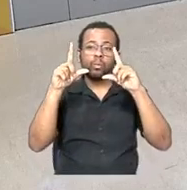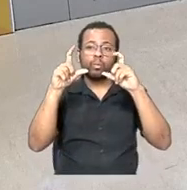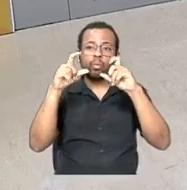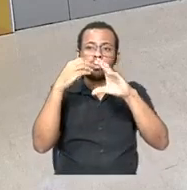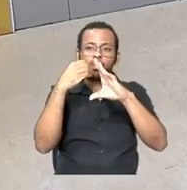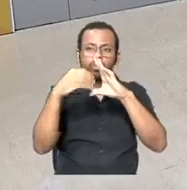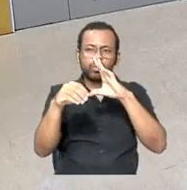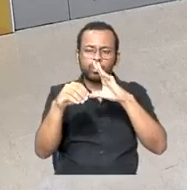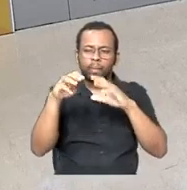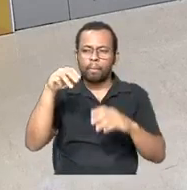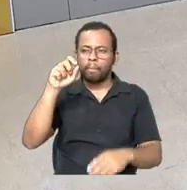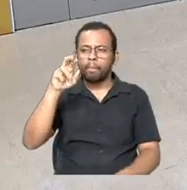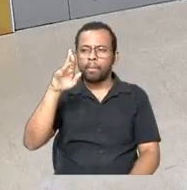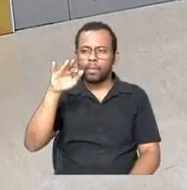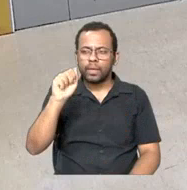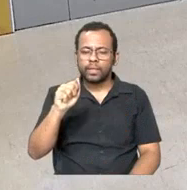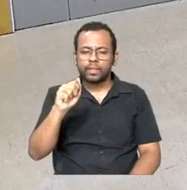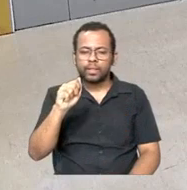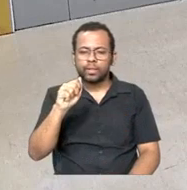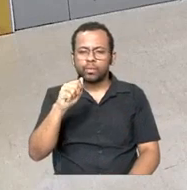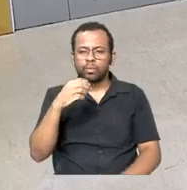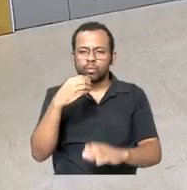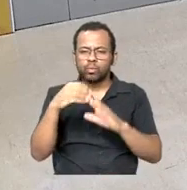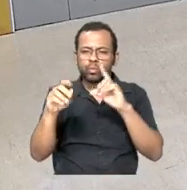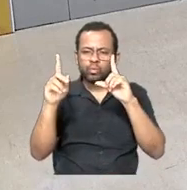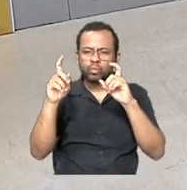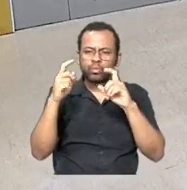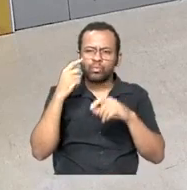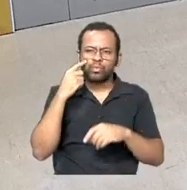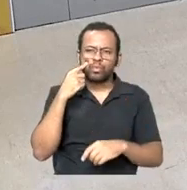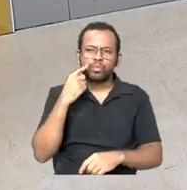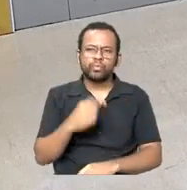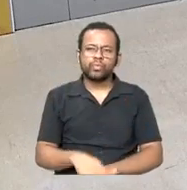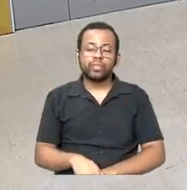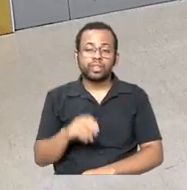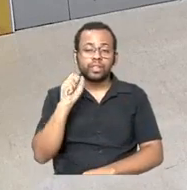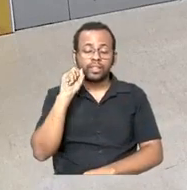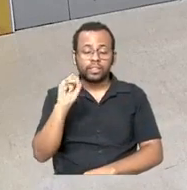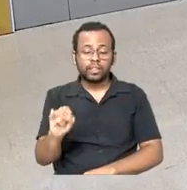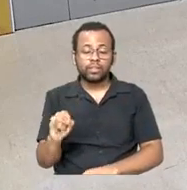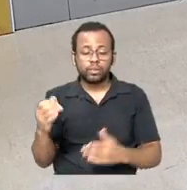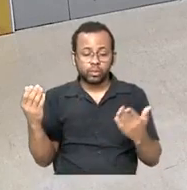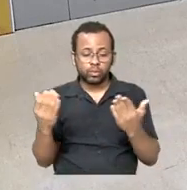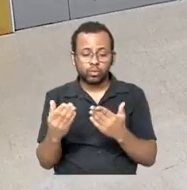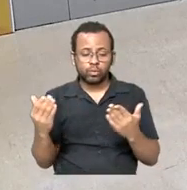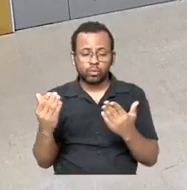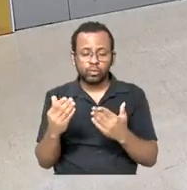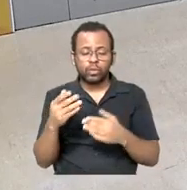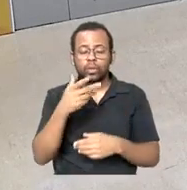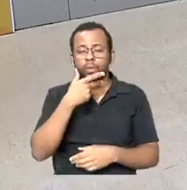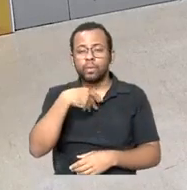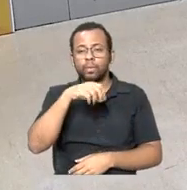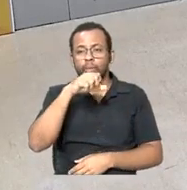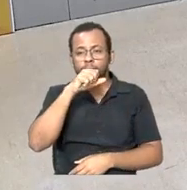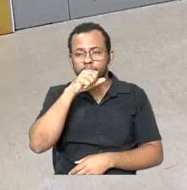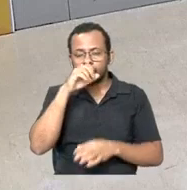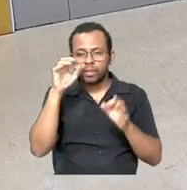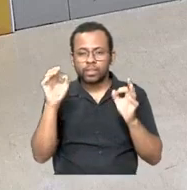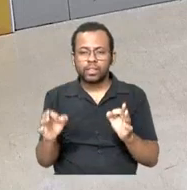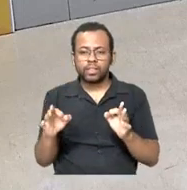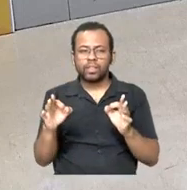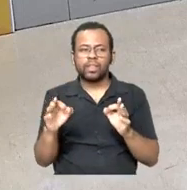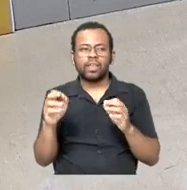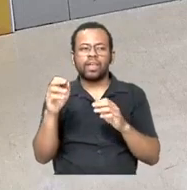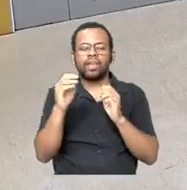foi a Maria harmonia e ela colocou assim para nós duas se for para ser hoje pai sua filha está pronta